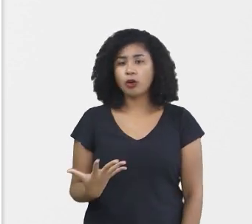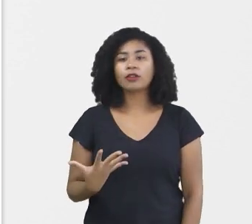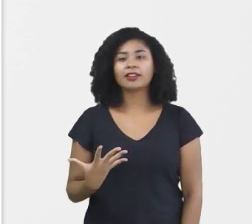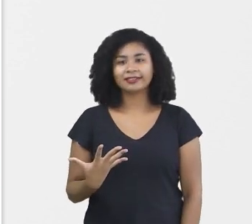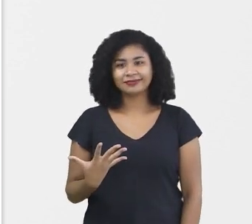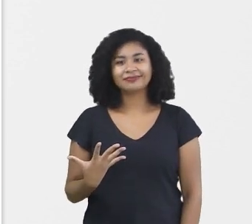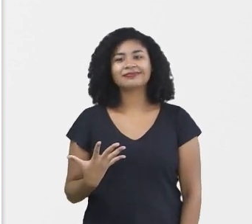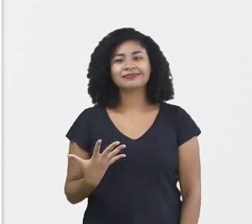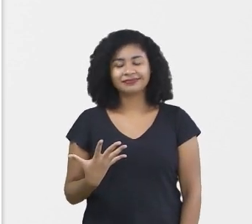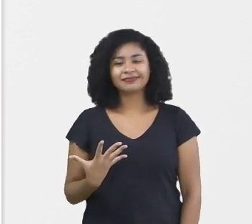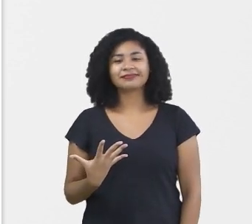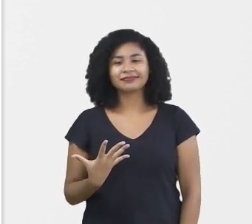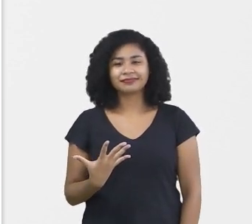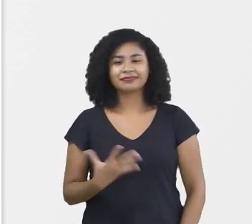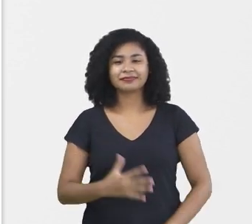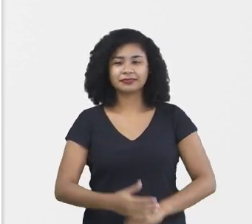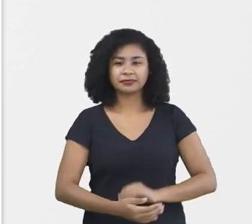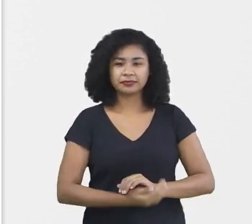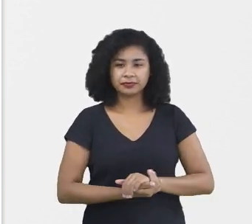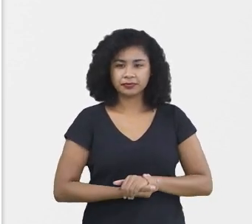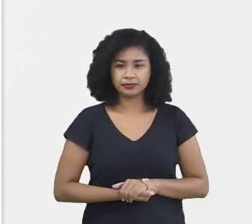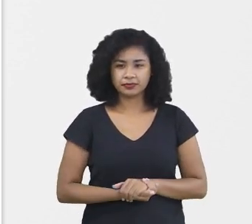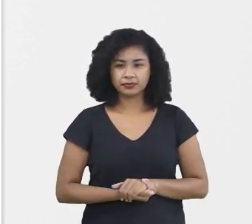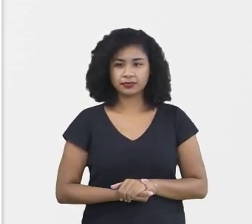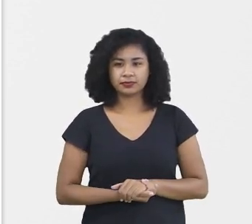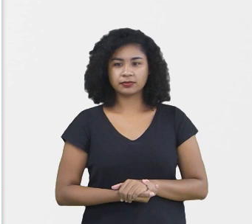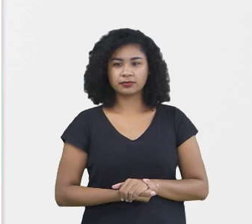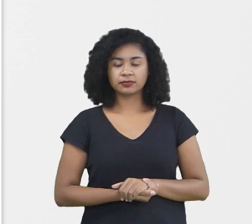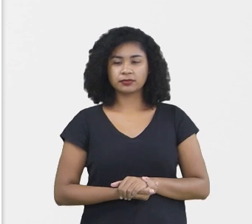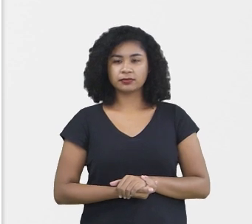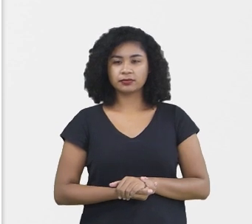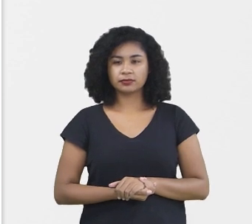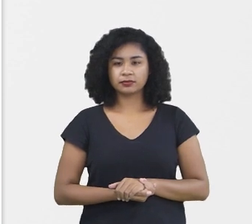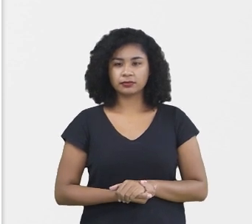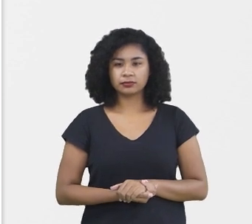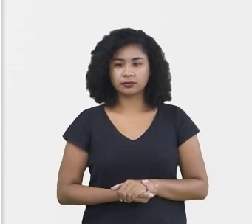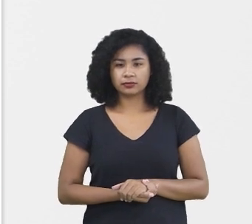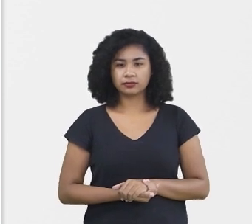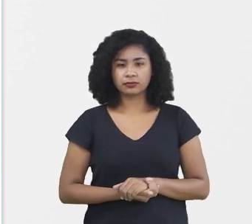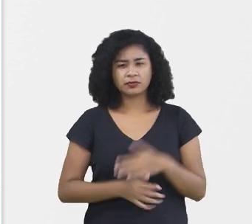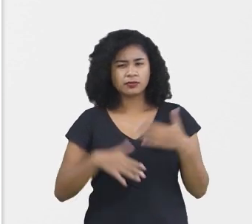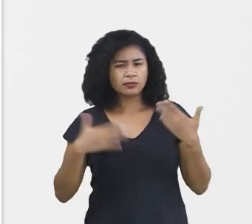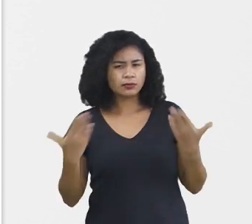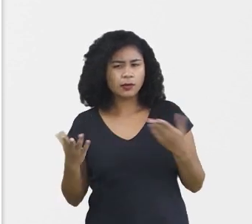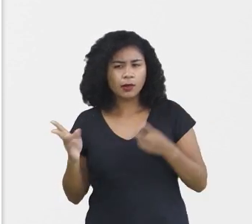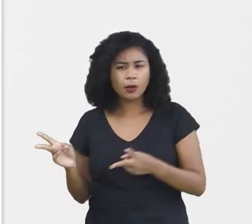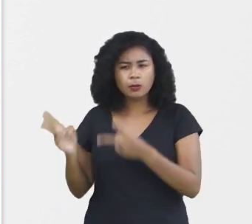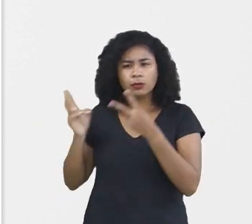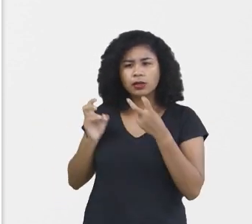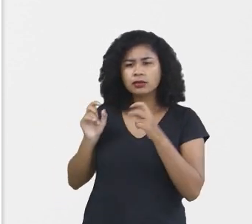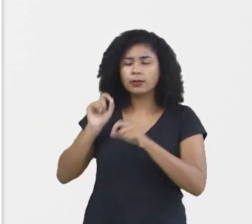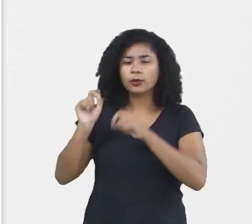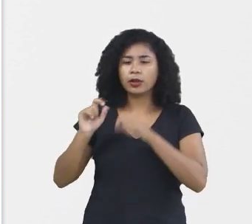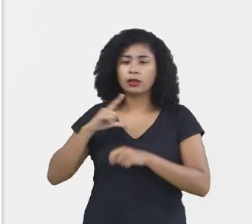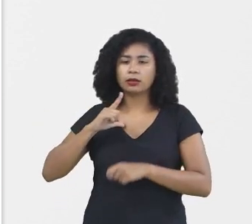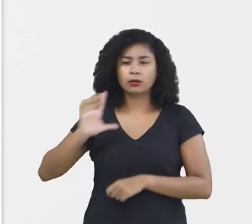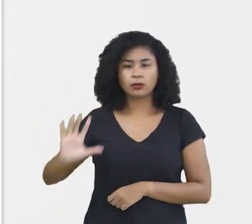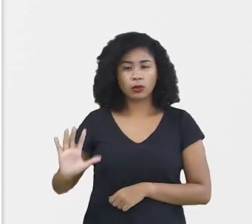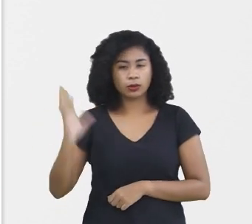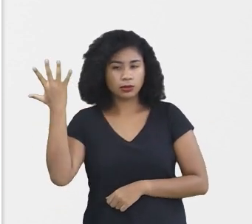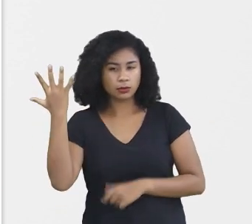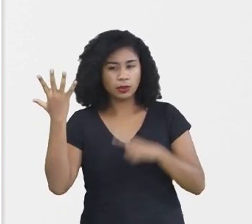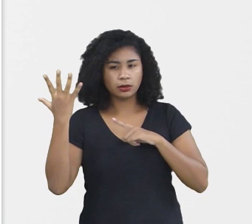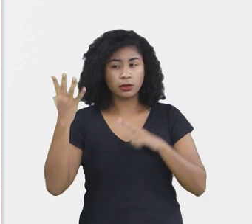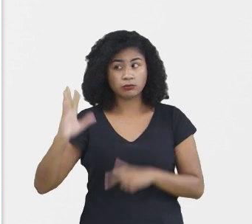aumentou a nota deles, né? Então, percebemos que nós temos uma causa e uma consequência.